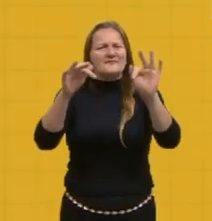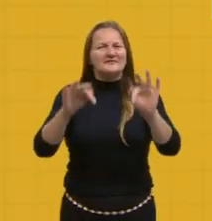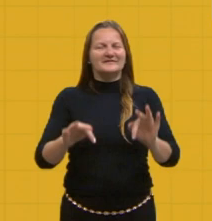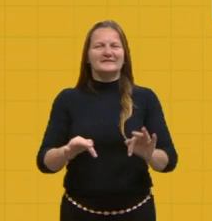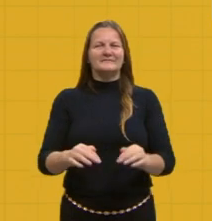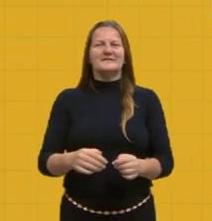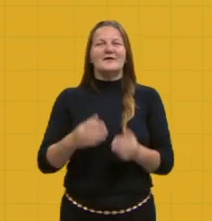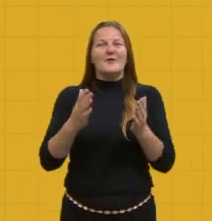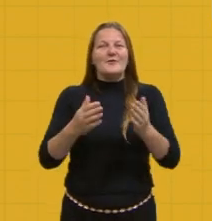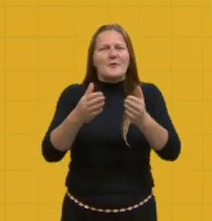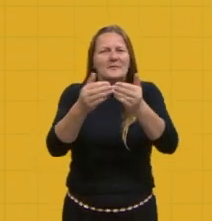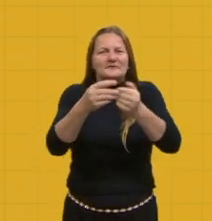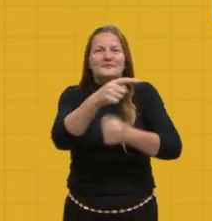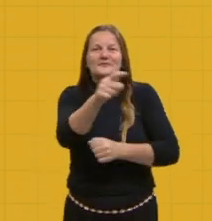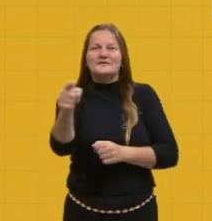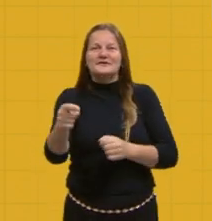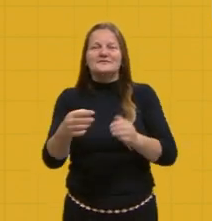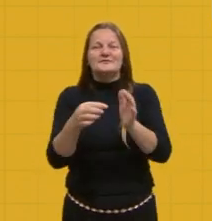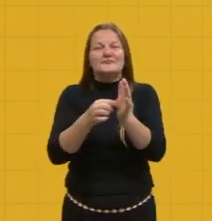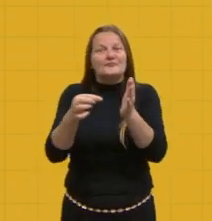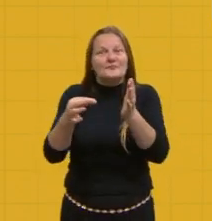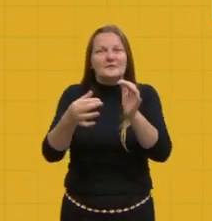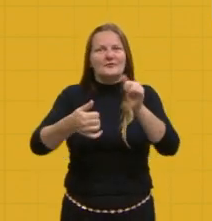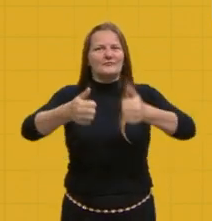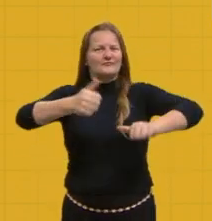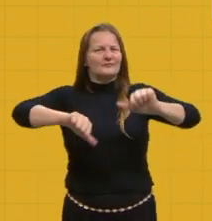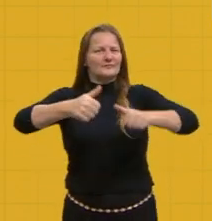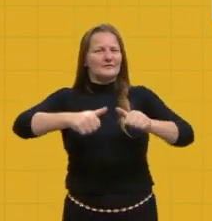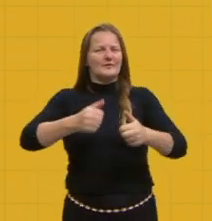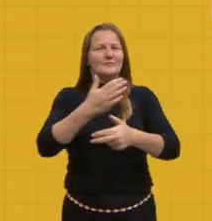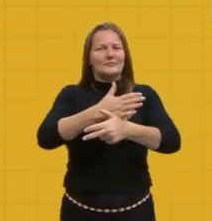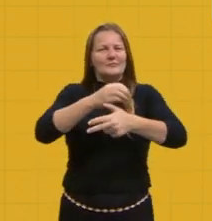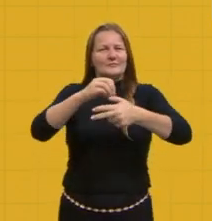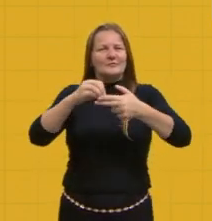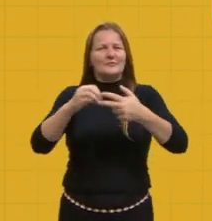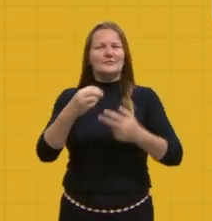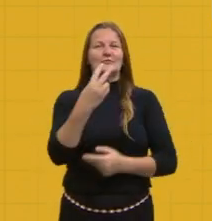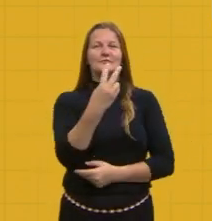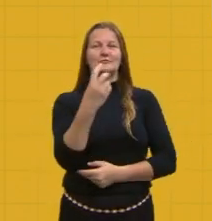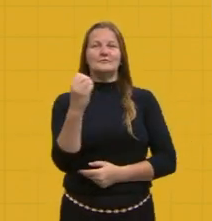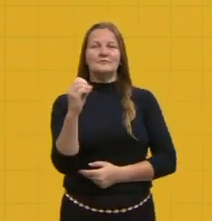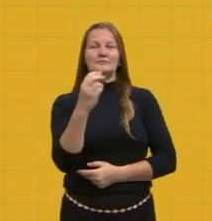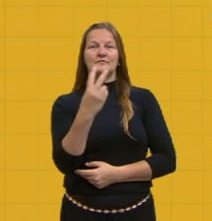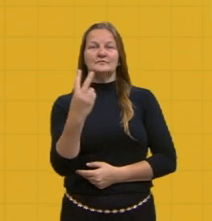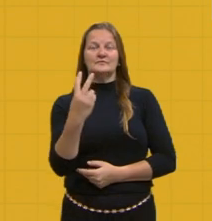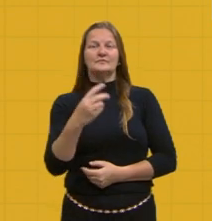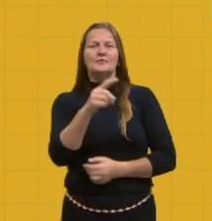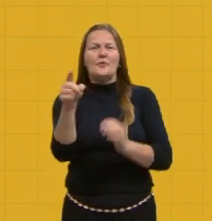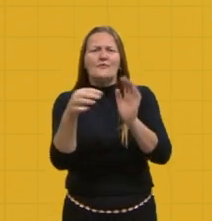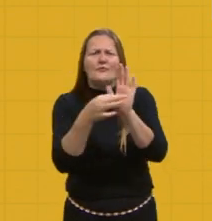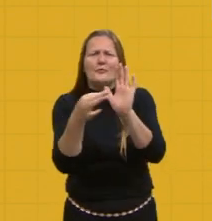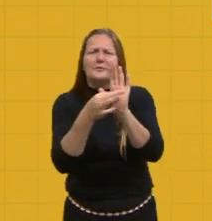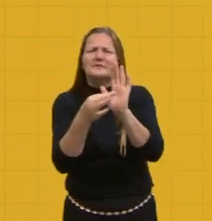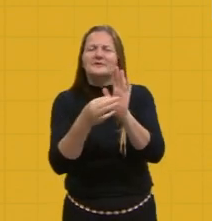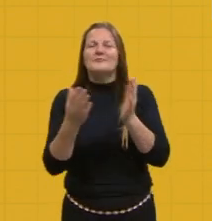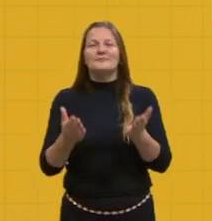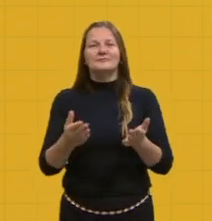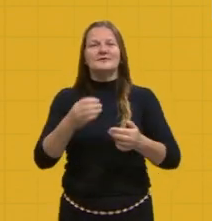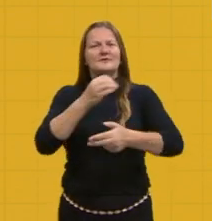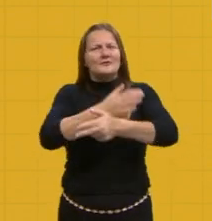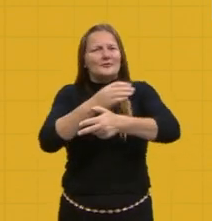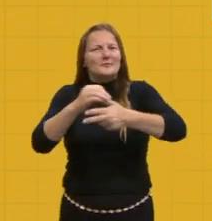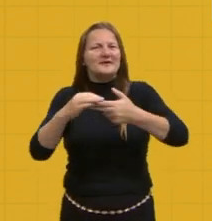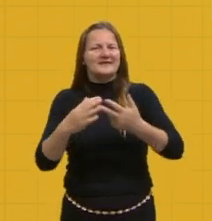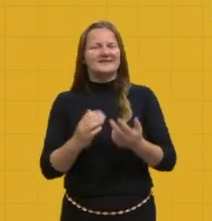a gente está pedindo para vocês avaliarem o programa né para qualificar e saber a opinião de vocês sobre a edição de